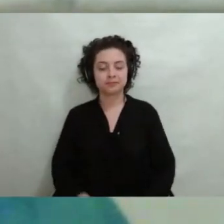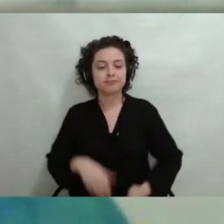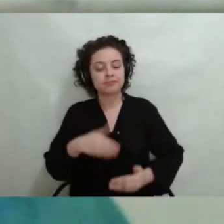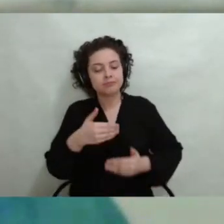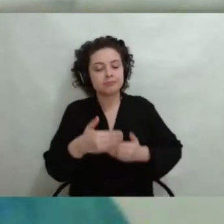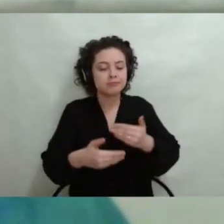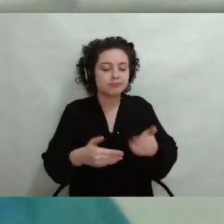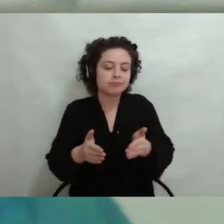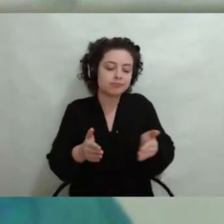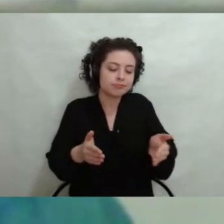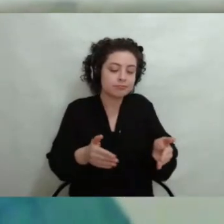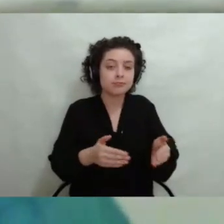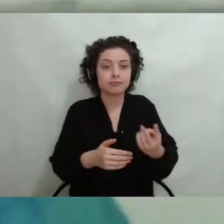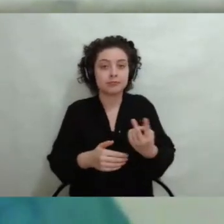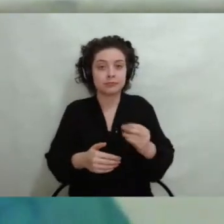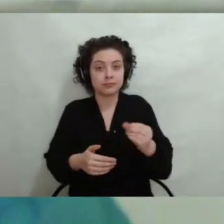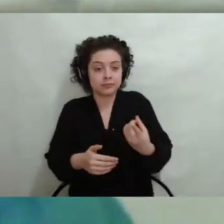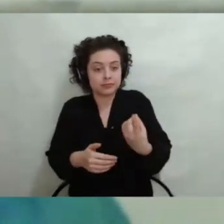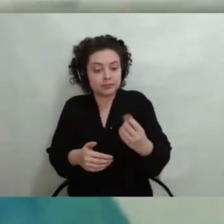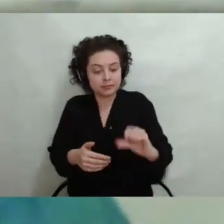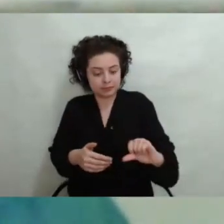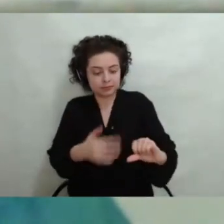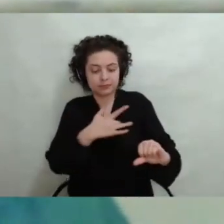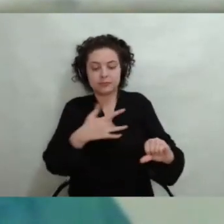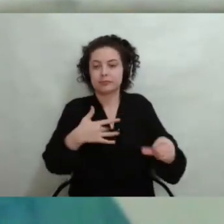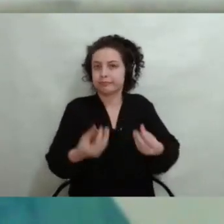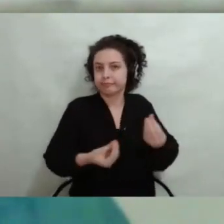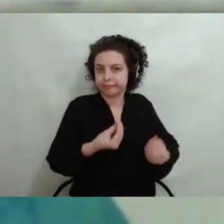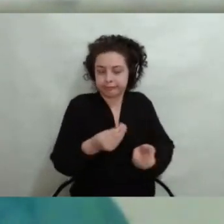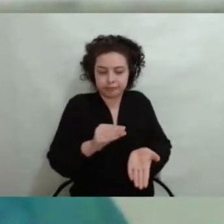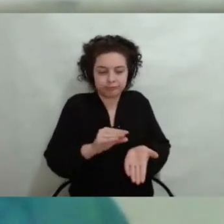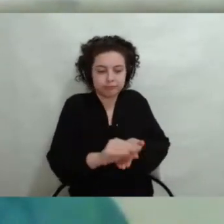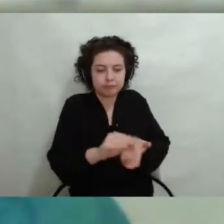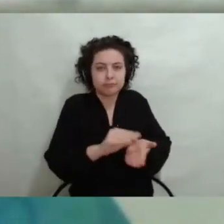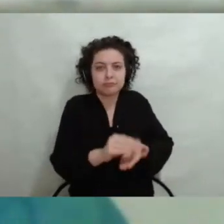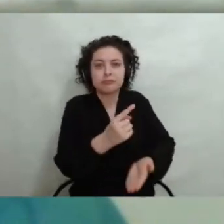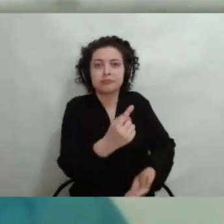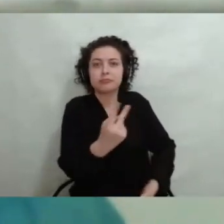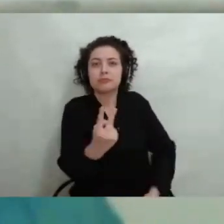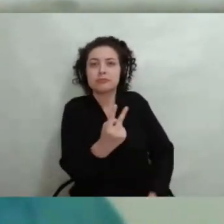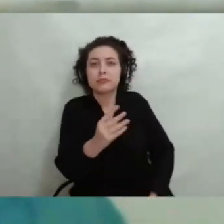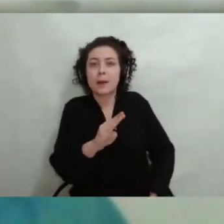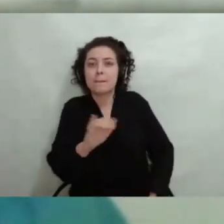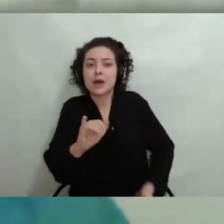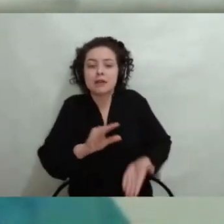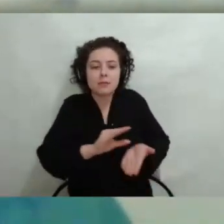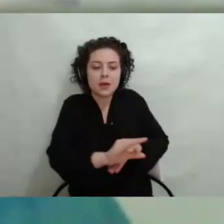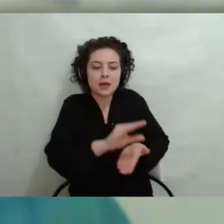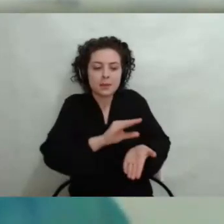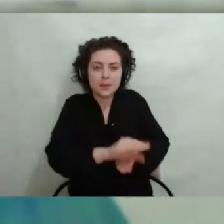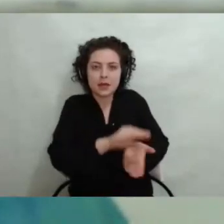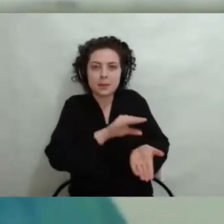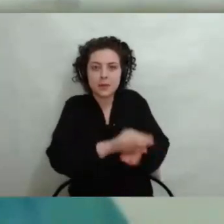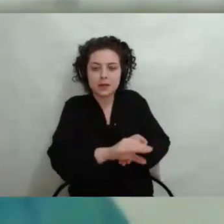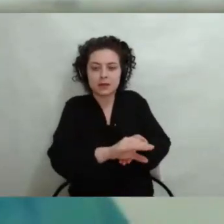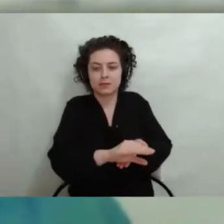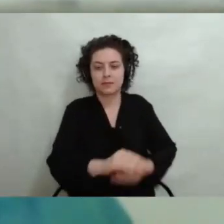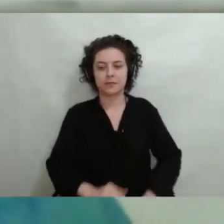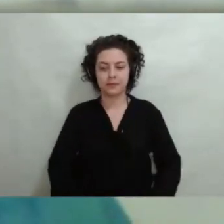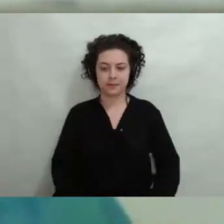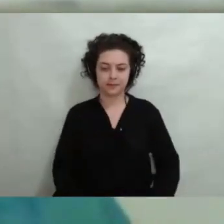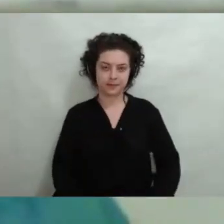em 2019 recebendo 122 bilhões que foram aplicados.